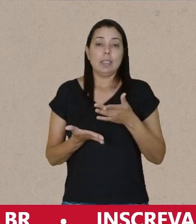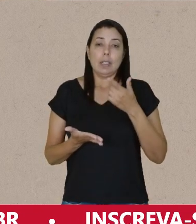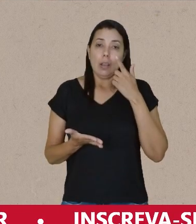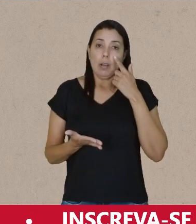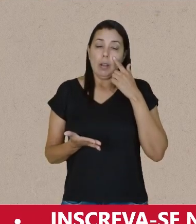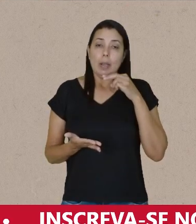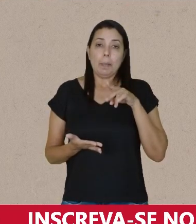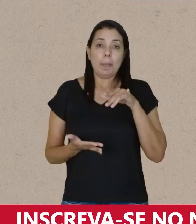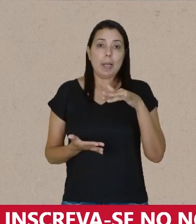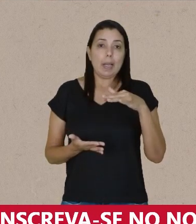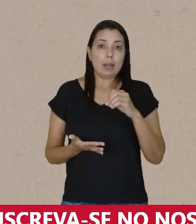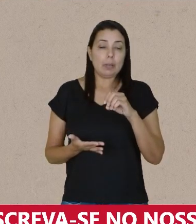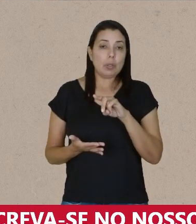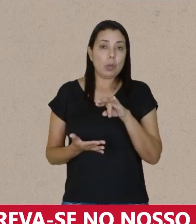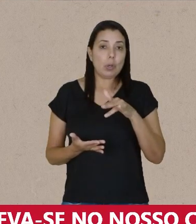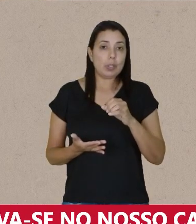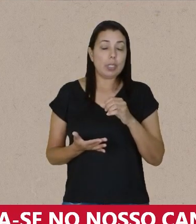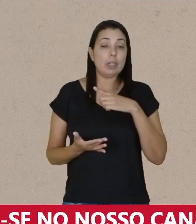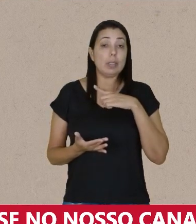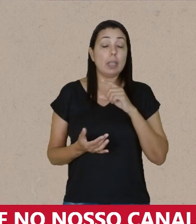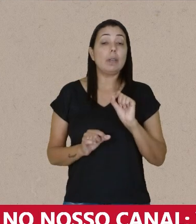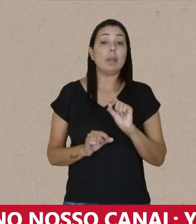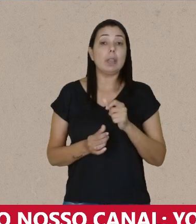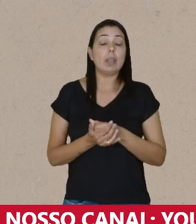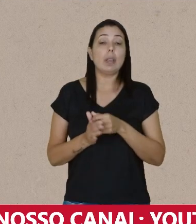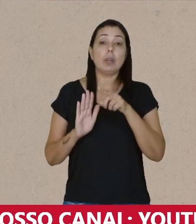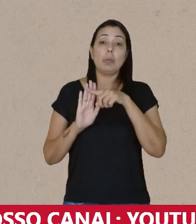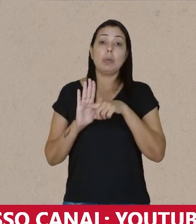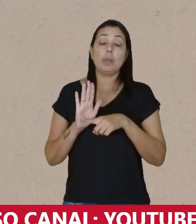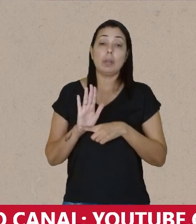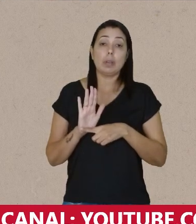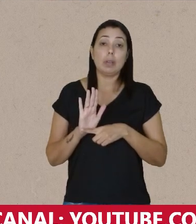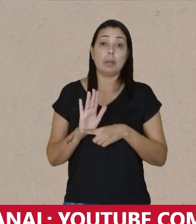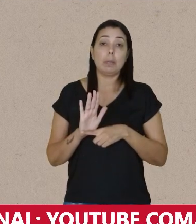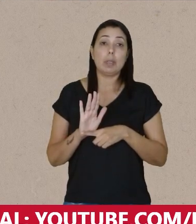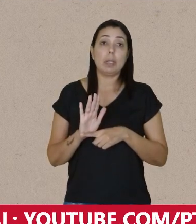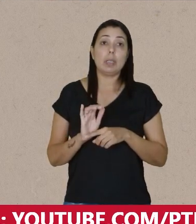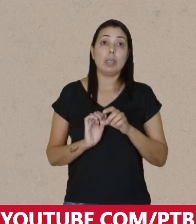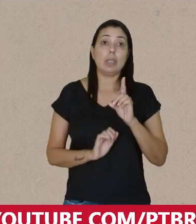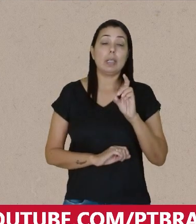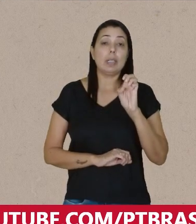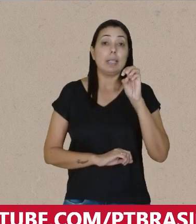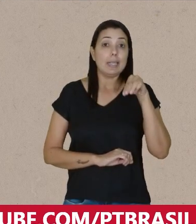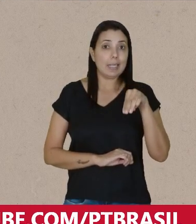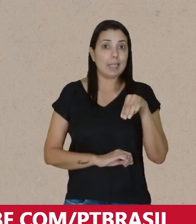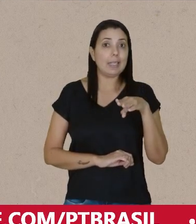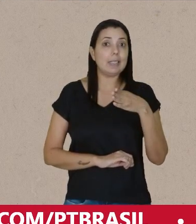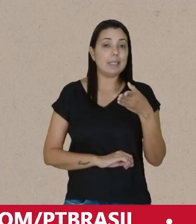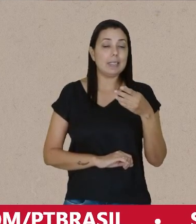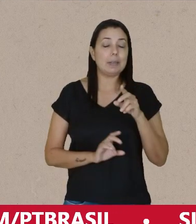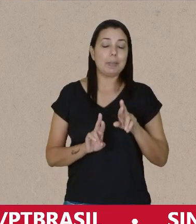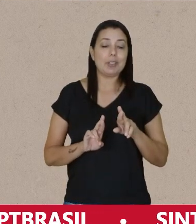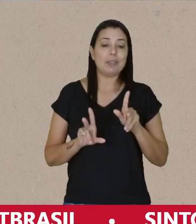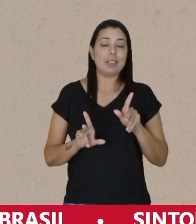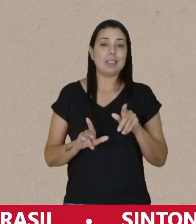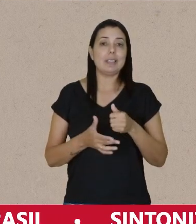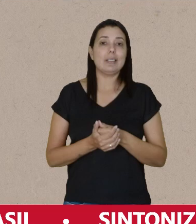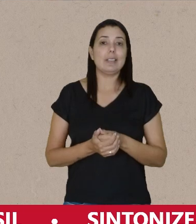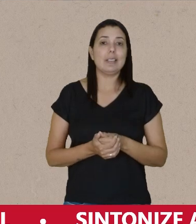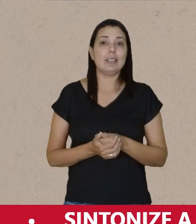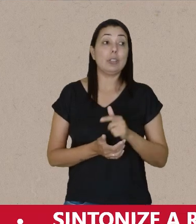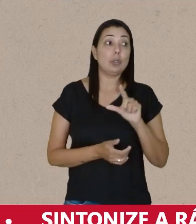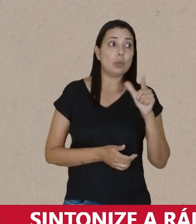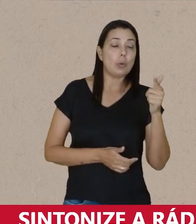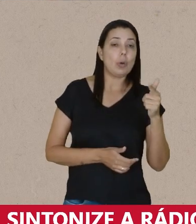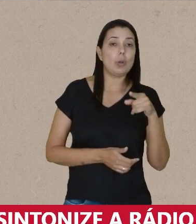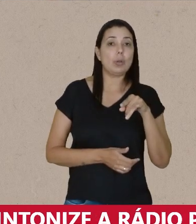Marcos Rogério que recebeu um sobrenome aqui no programa, o Marcos Rogério do Bem, para a gente diferenciar do